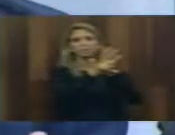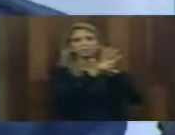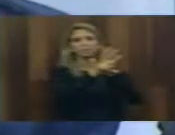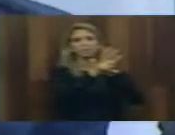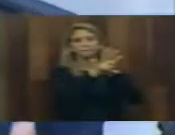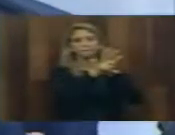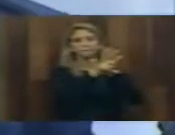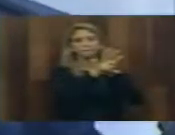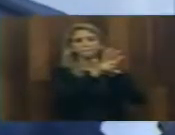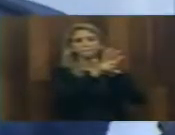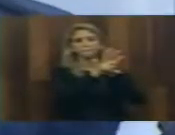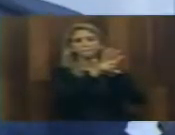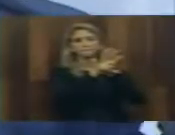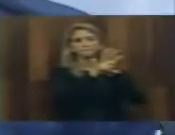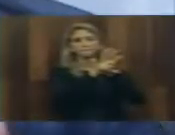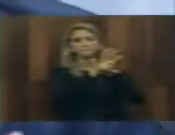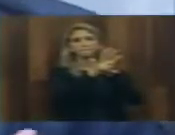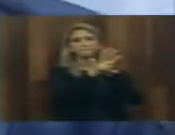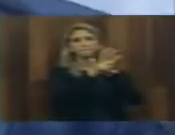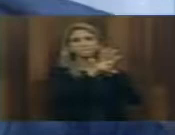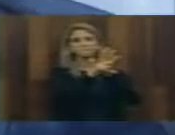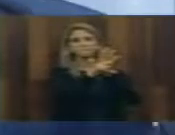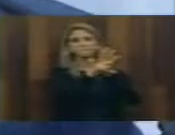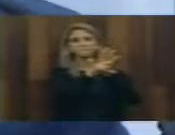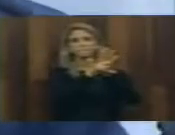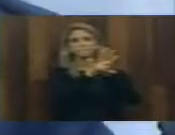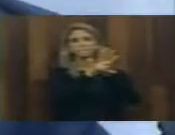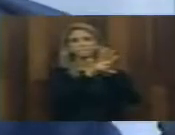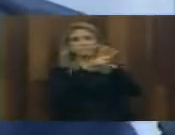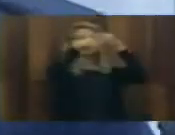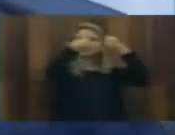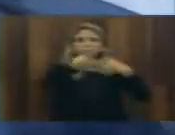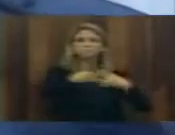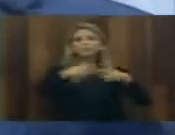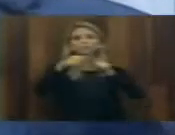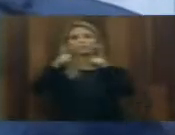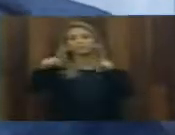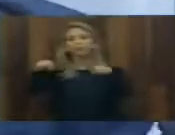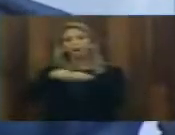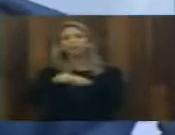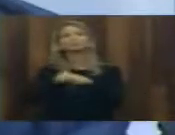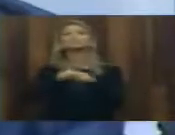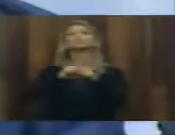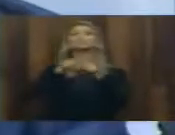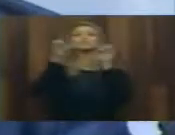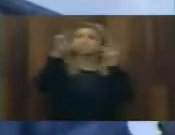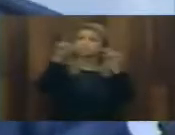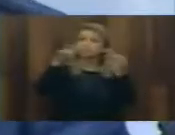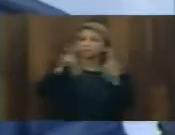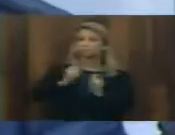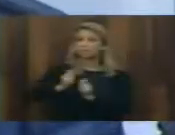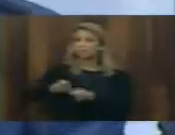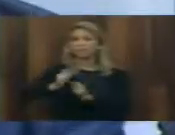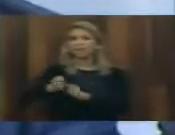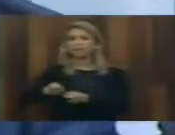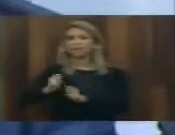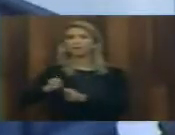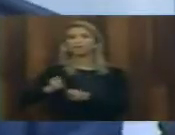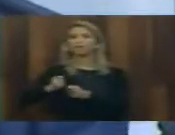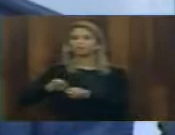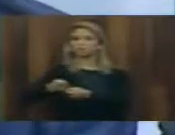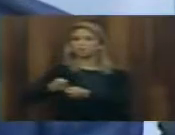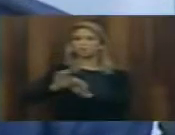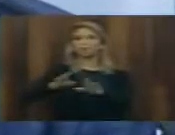que institui como patrimônio imaterial do município a pesca artesanal, e automaticamente fazendo